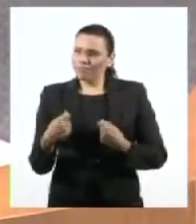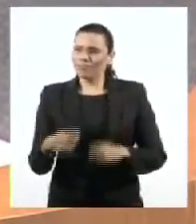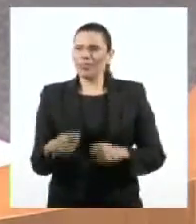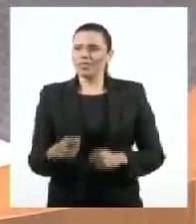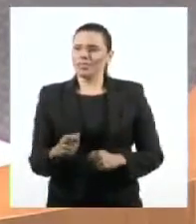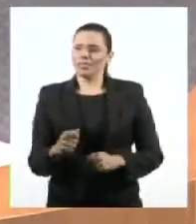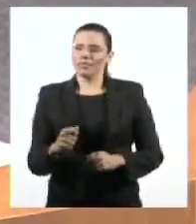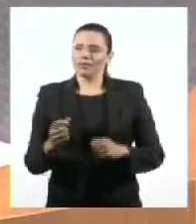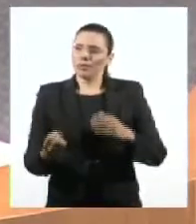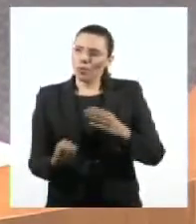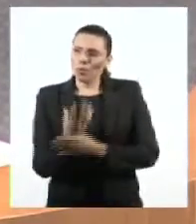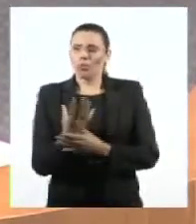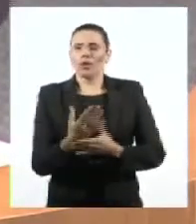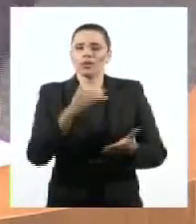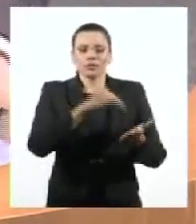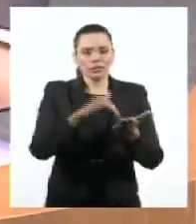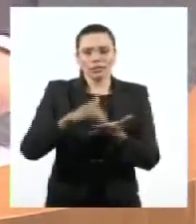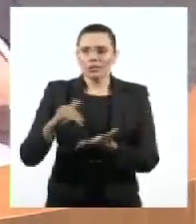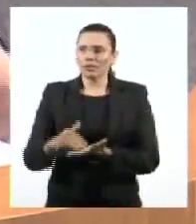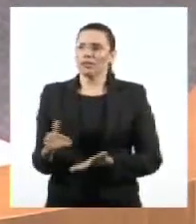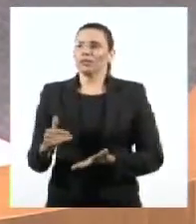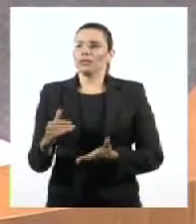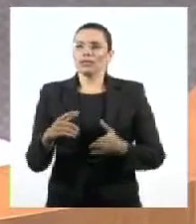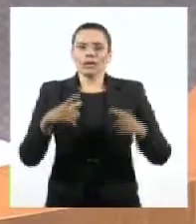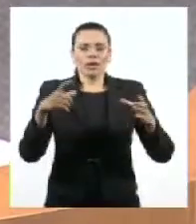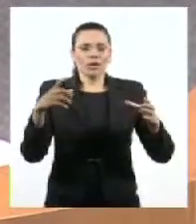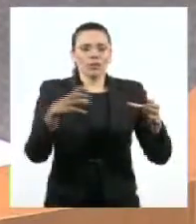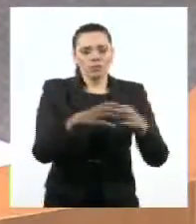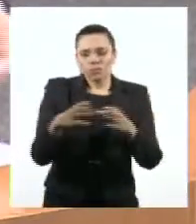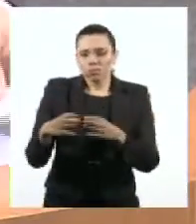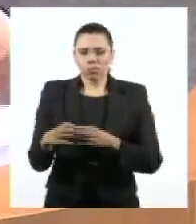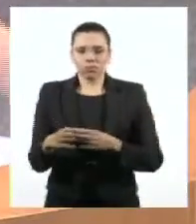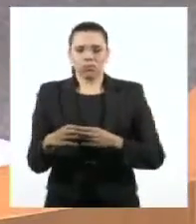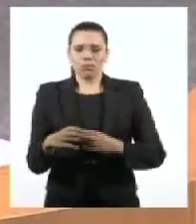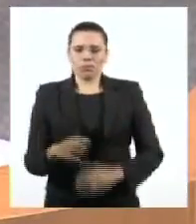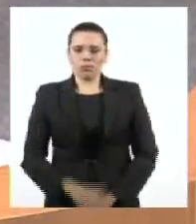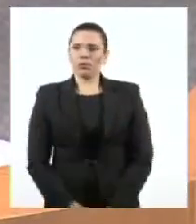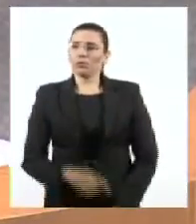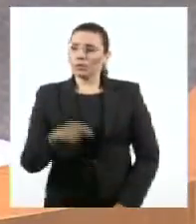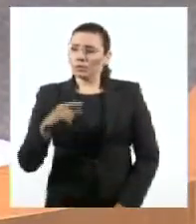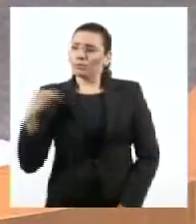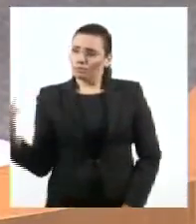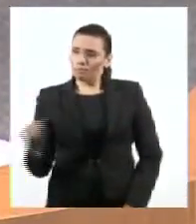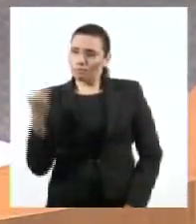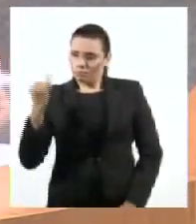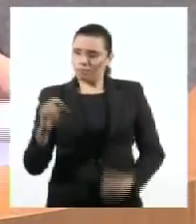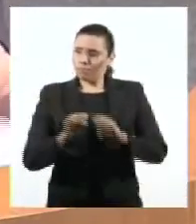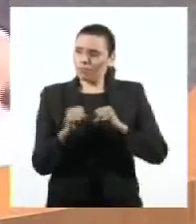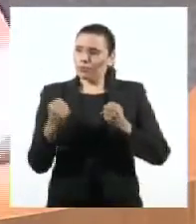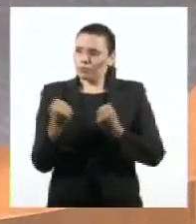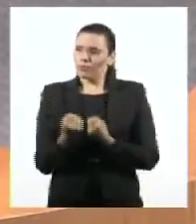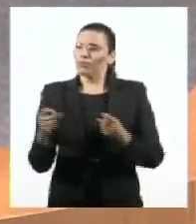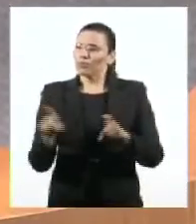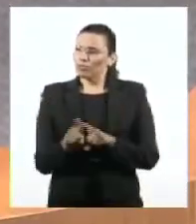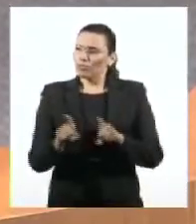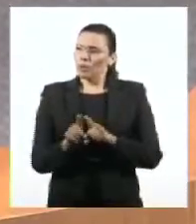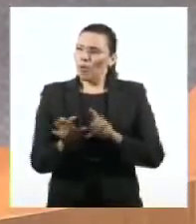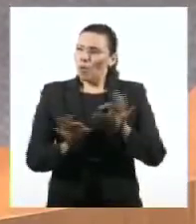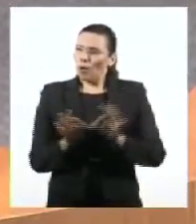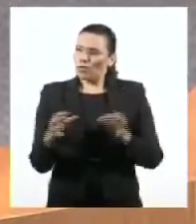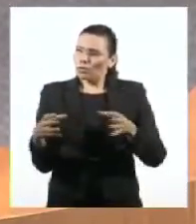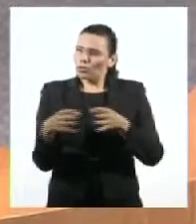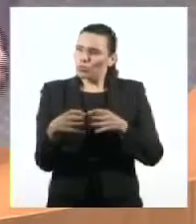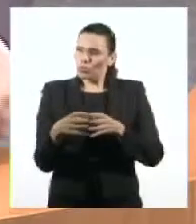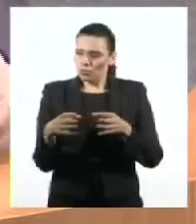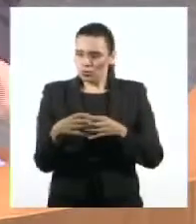essa função, a participação popular, através deste convênio, deste contrato que está sendo executado com a maior das transparências. E